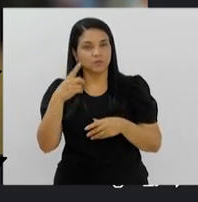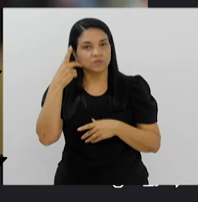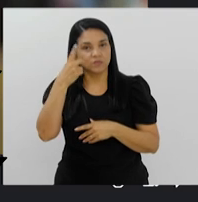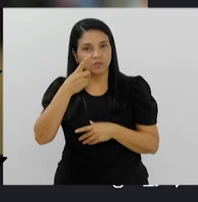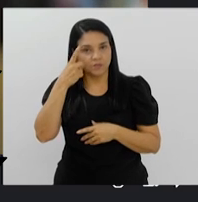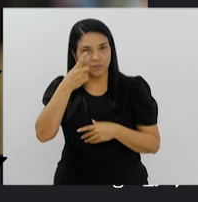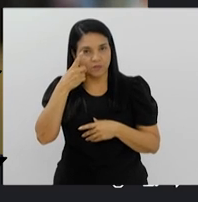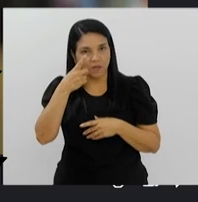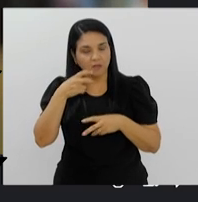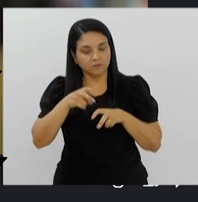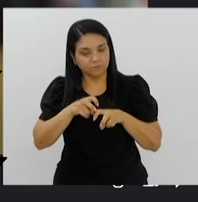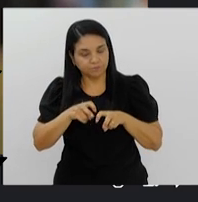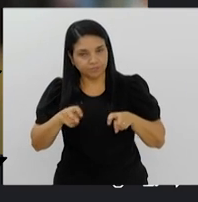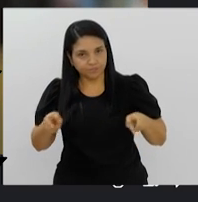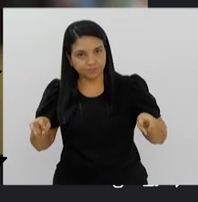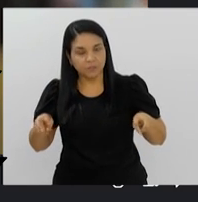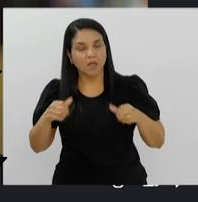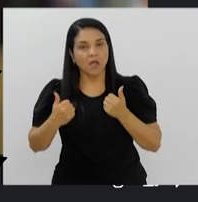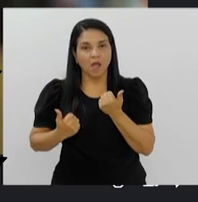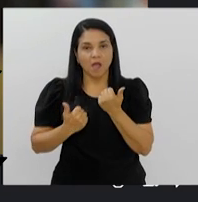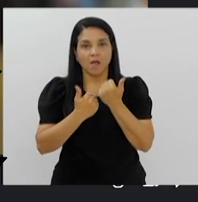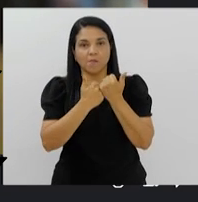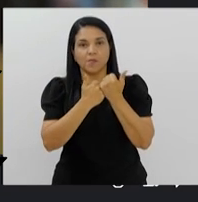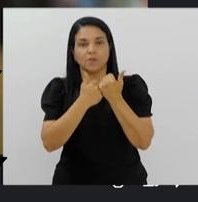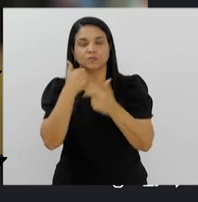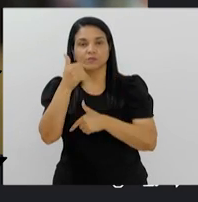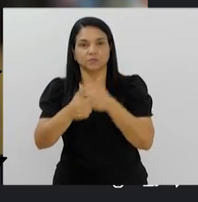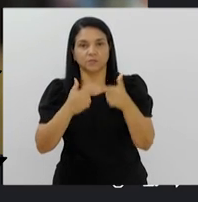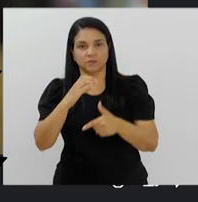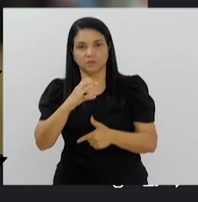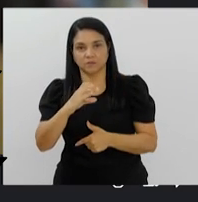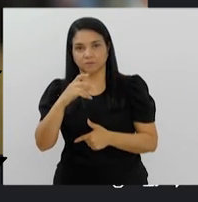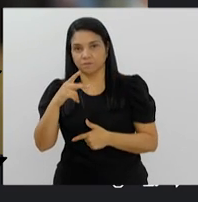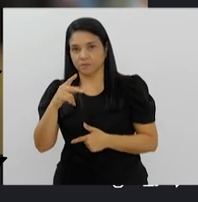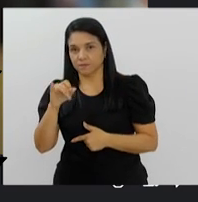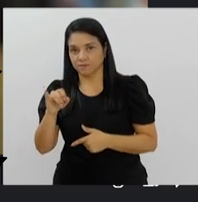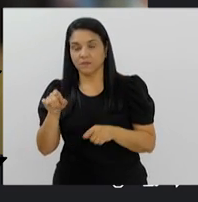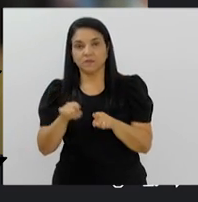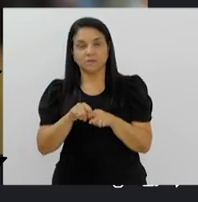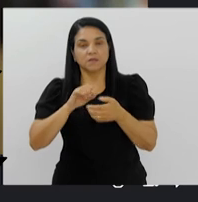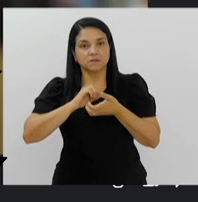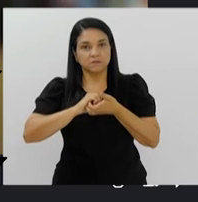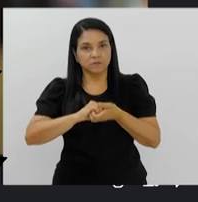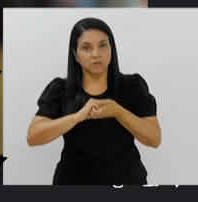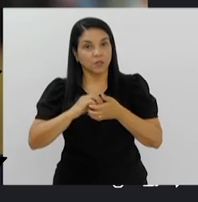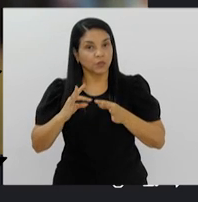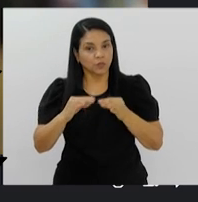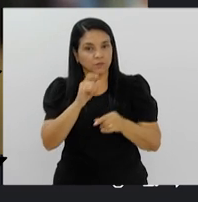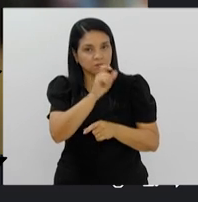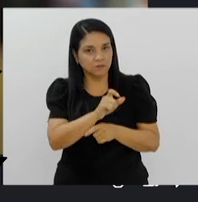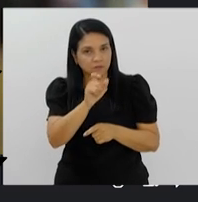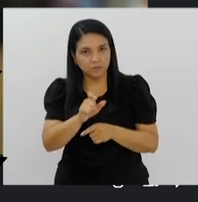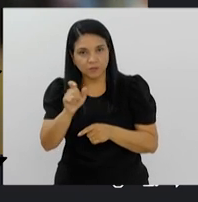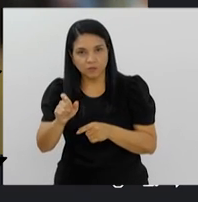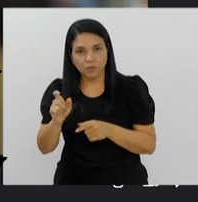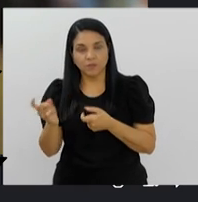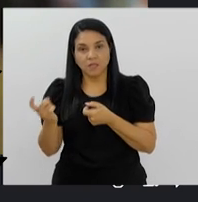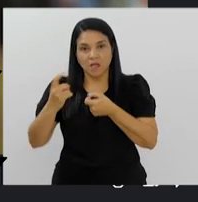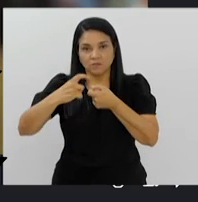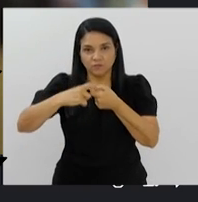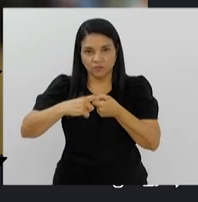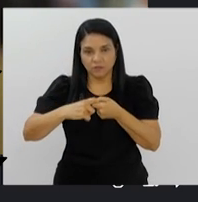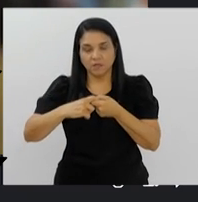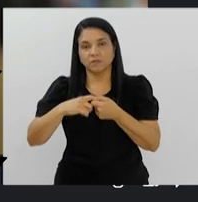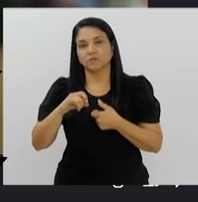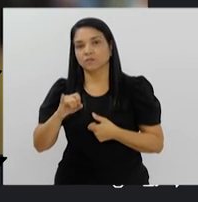presentes e que estão apoiando os trabalhos da CPI Eh quero saudar também aproveitar todas as pessoas associadas e apoiadoras do